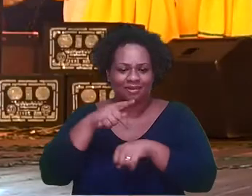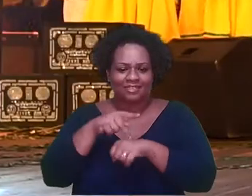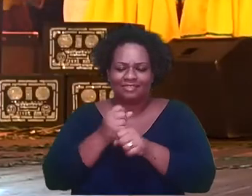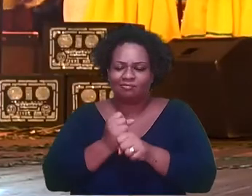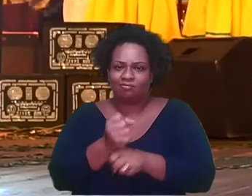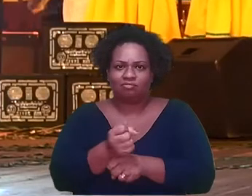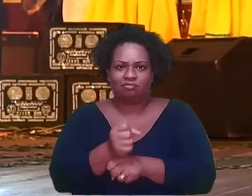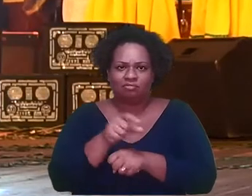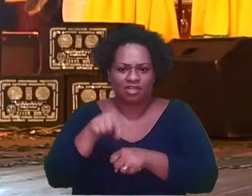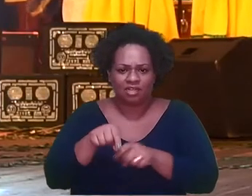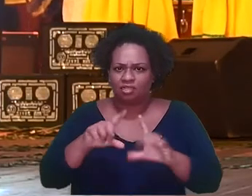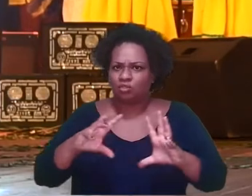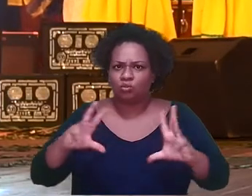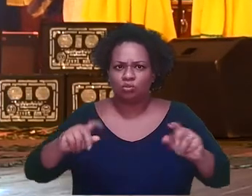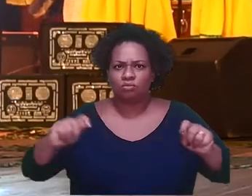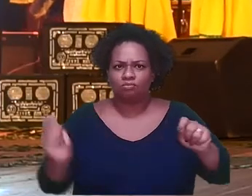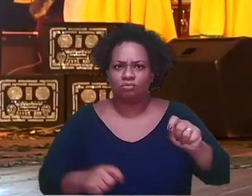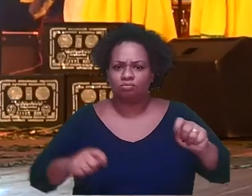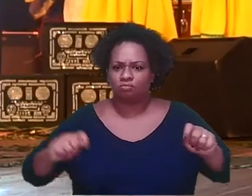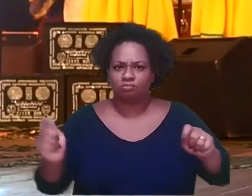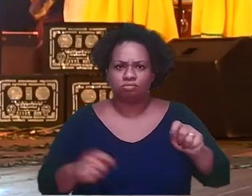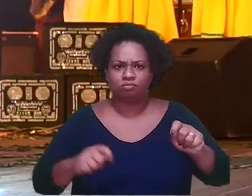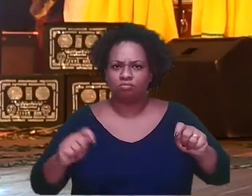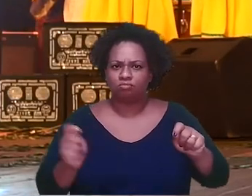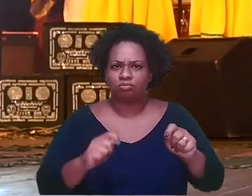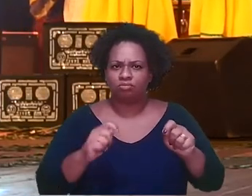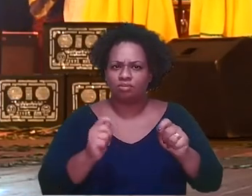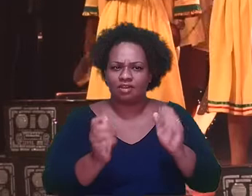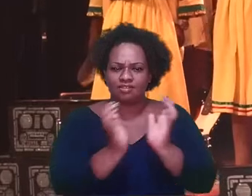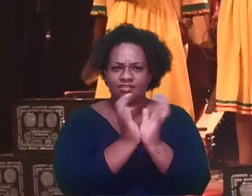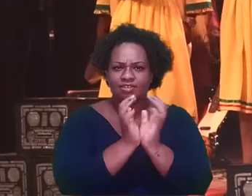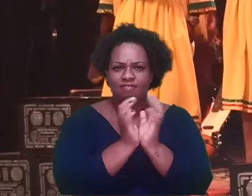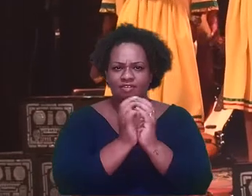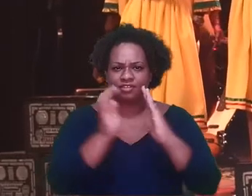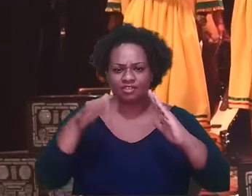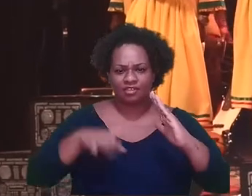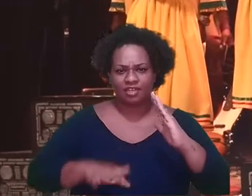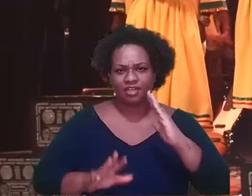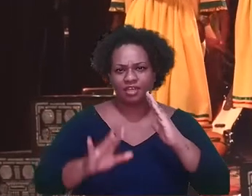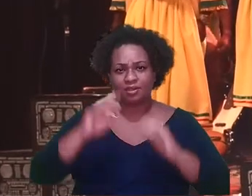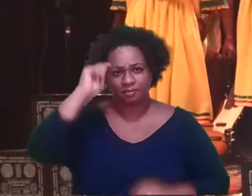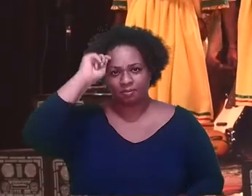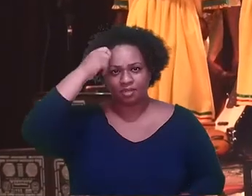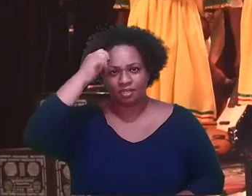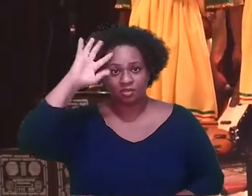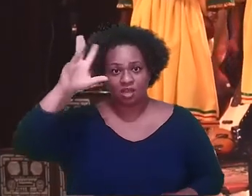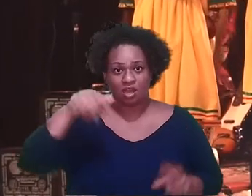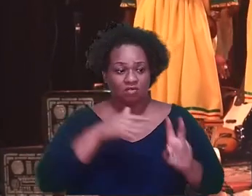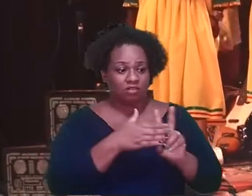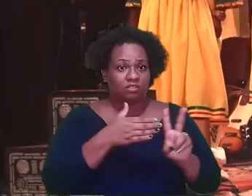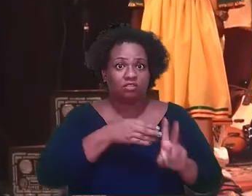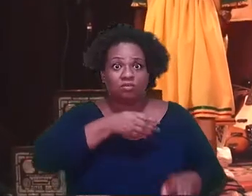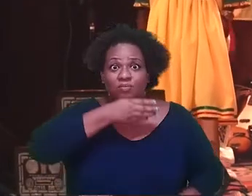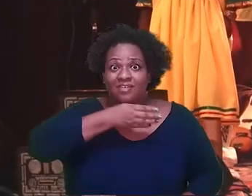foi do bisavô de Quimbo, você imagina o tempo. Quimbo já está pertinho de 60. Na minha mão, esses abumbas têm 25, que é